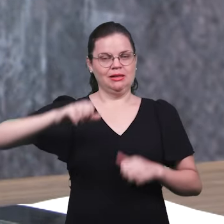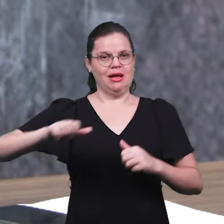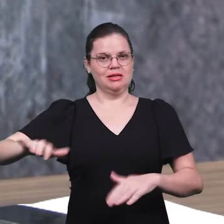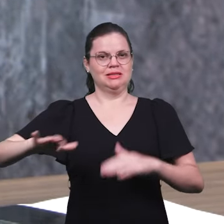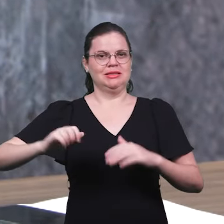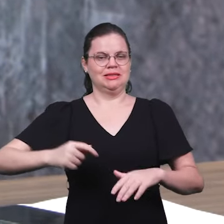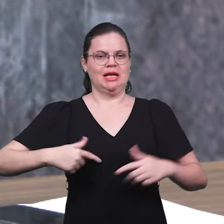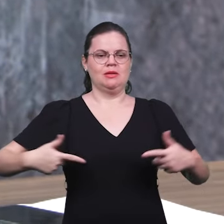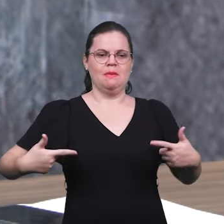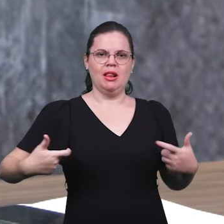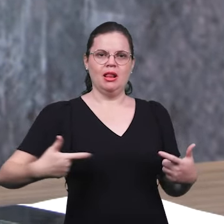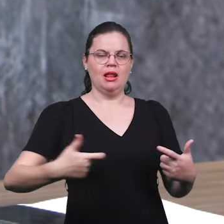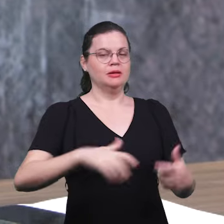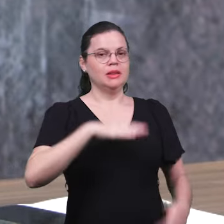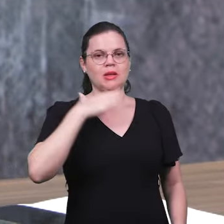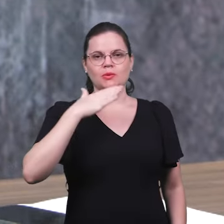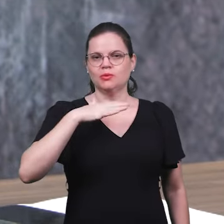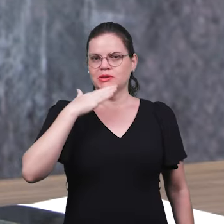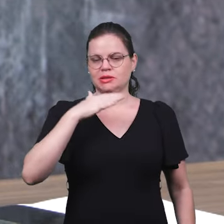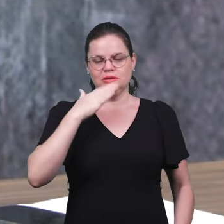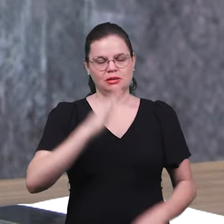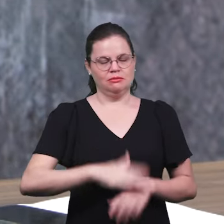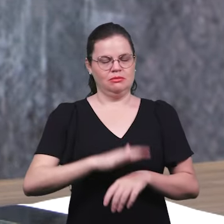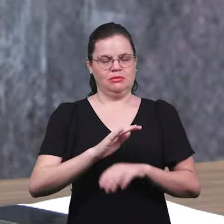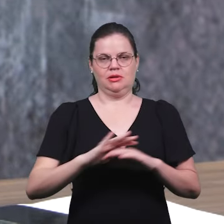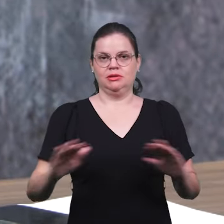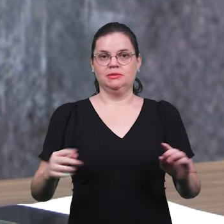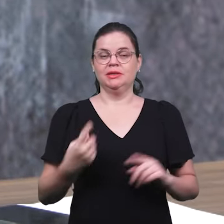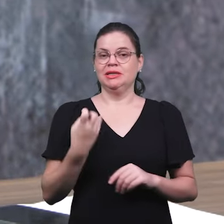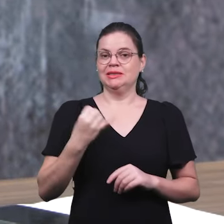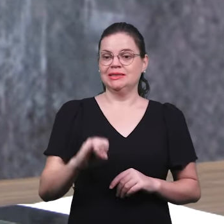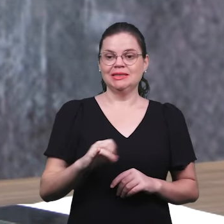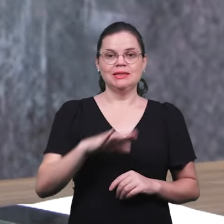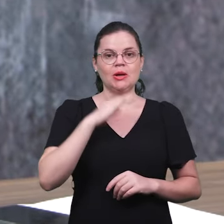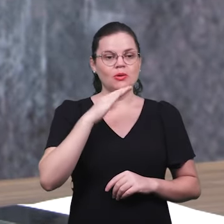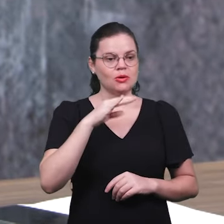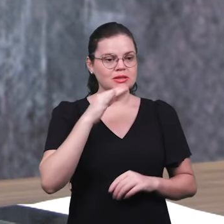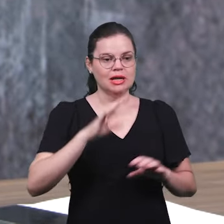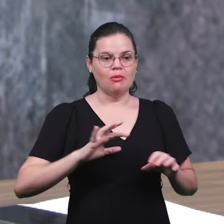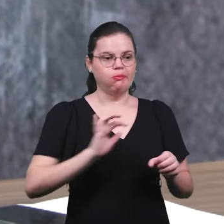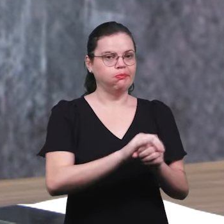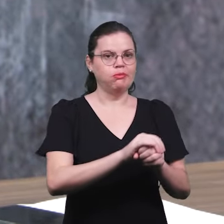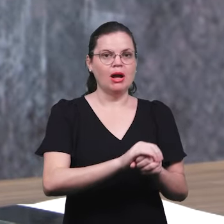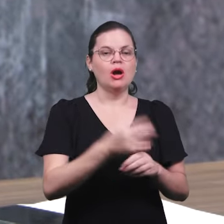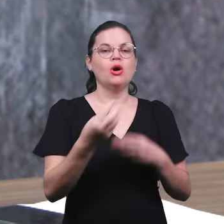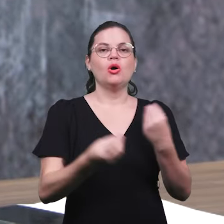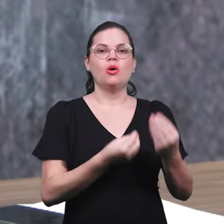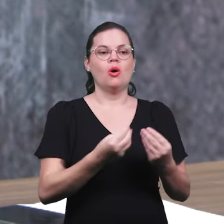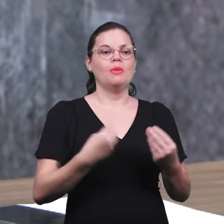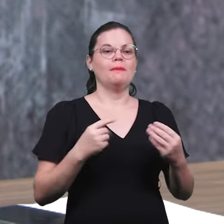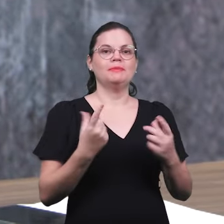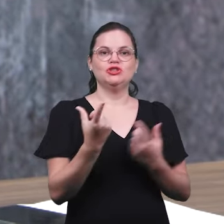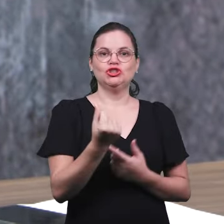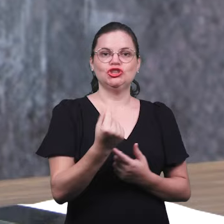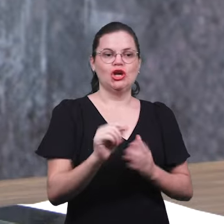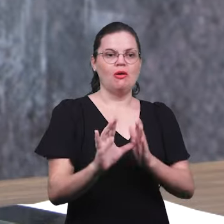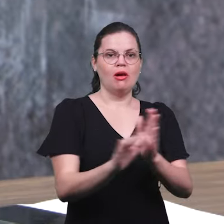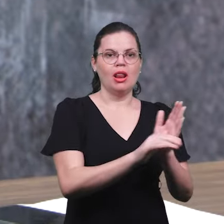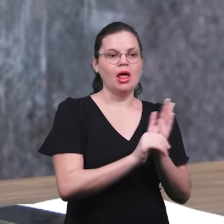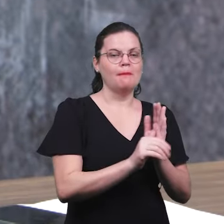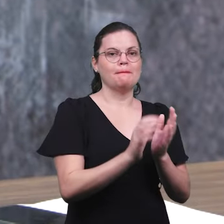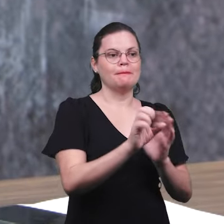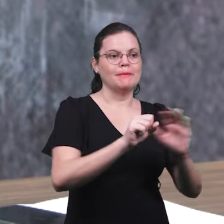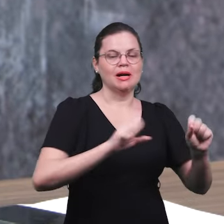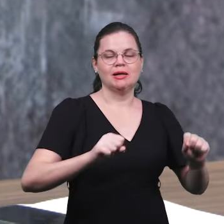e sem as conquistas militares não havia o saque dos povos que era tomado pelos romanos, não havia a reposição da mão de obra